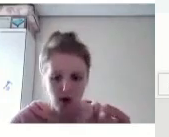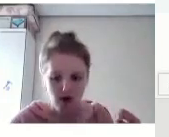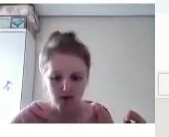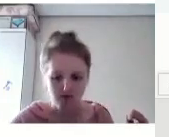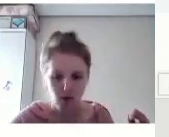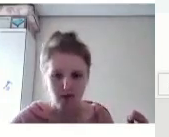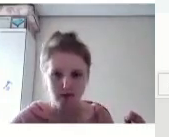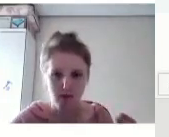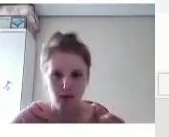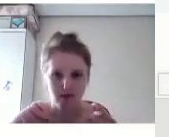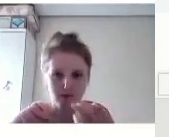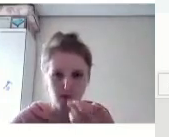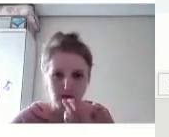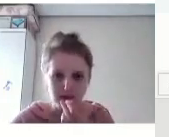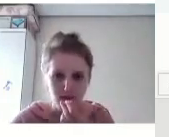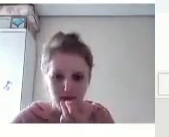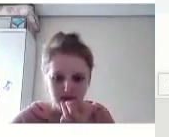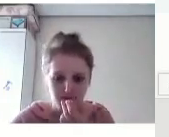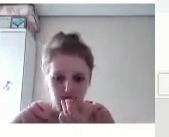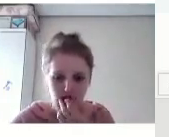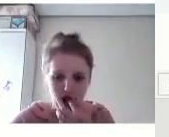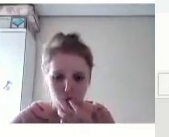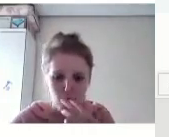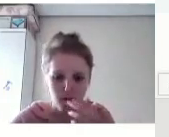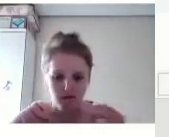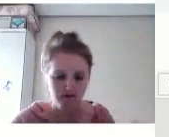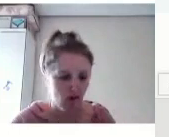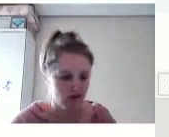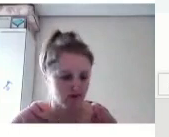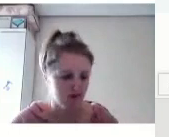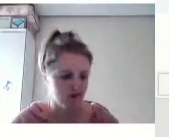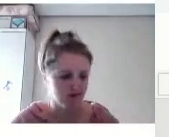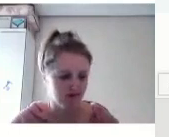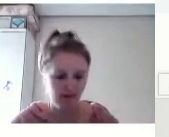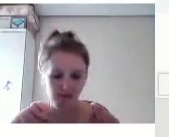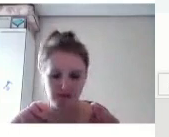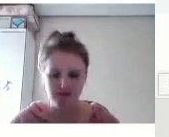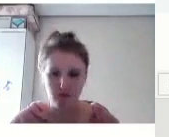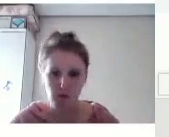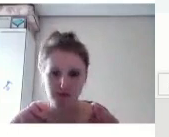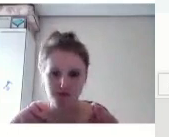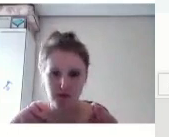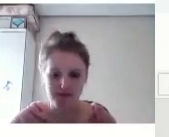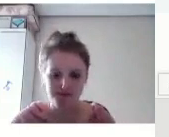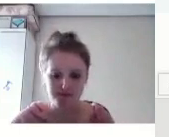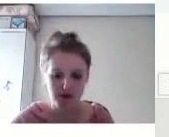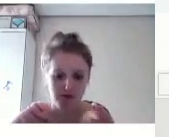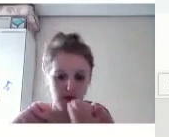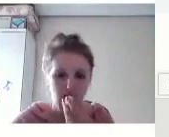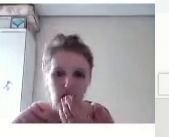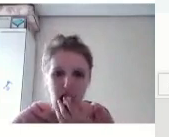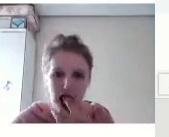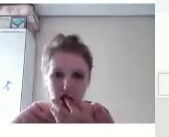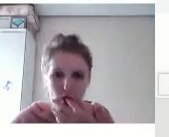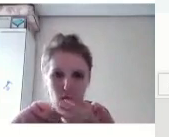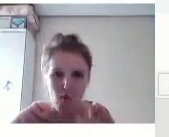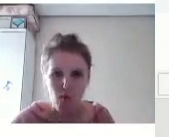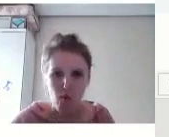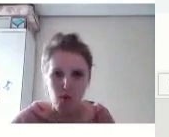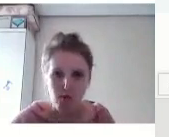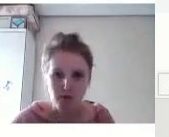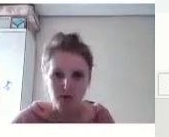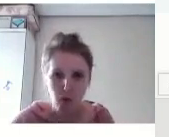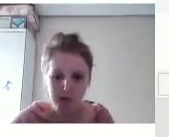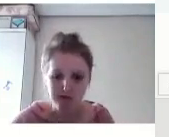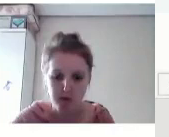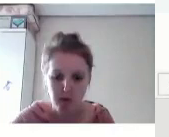se eu comparar esta equação aqui da variação, né, de del H, em termos de π e φ, né,